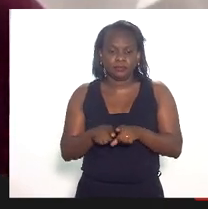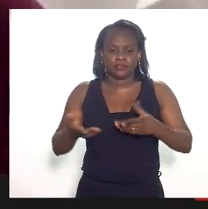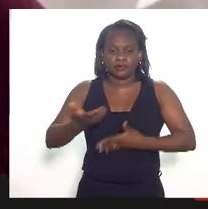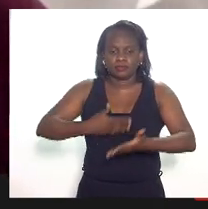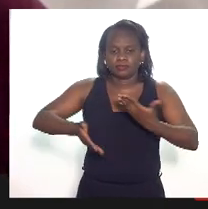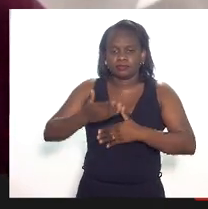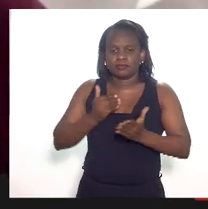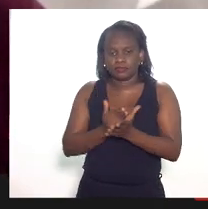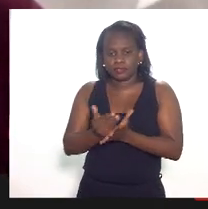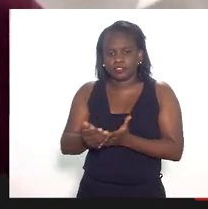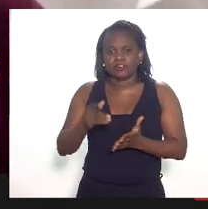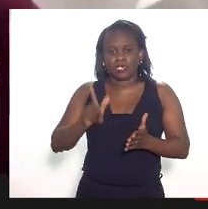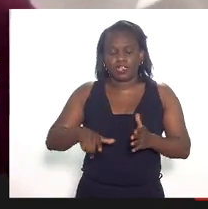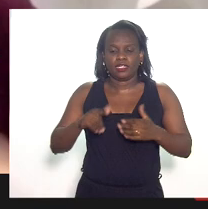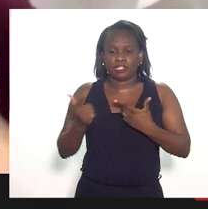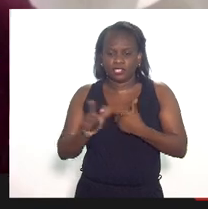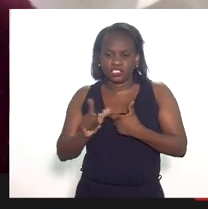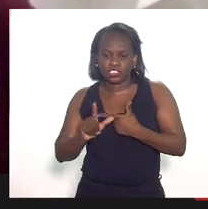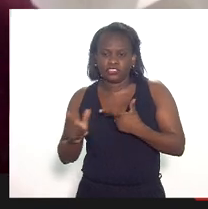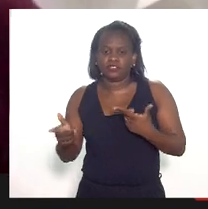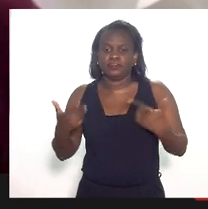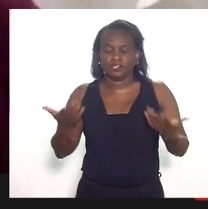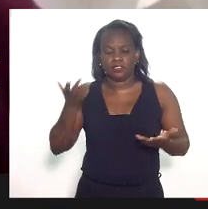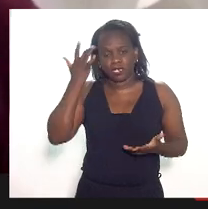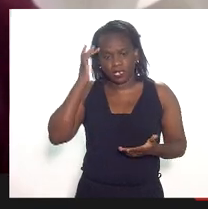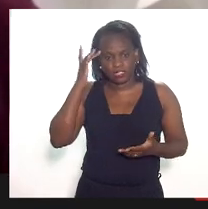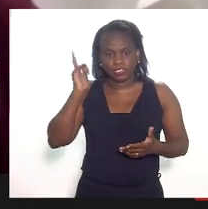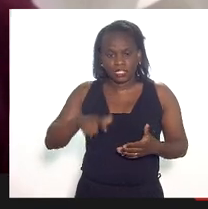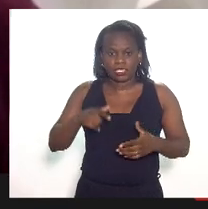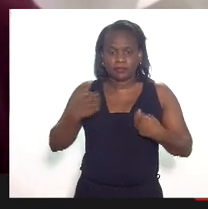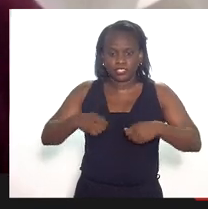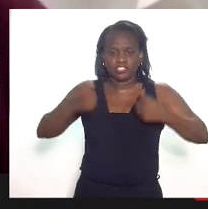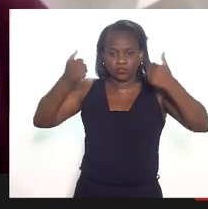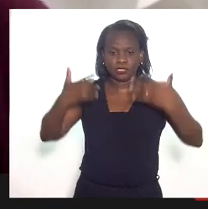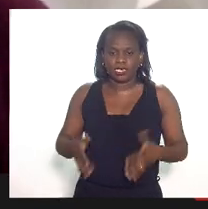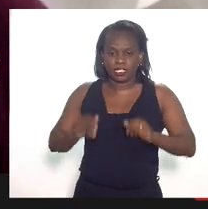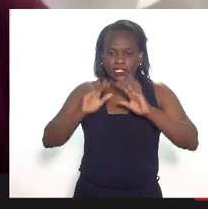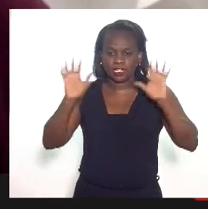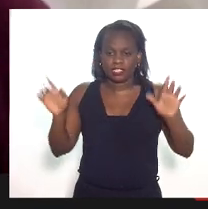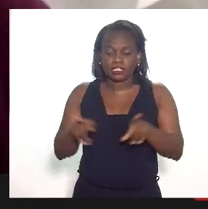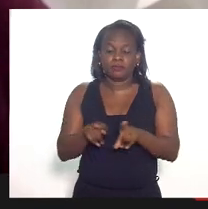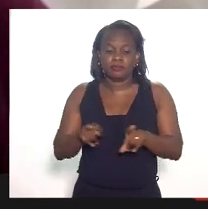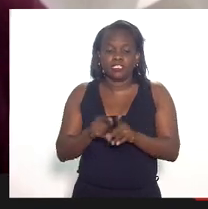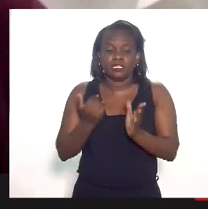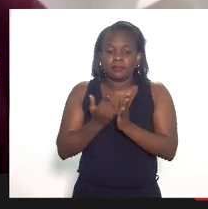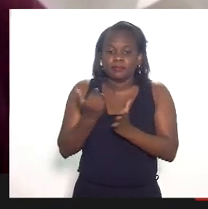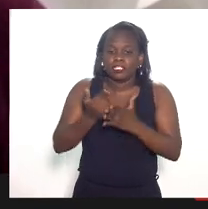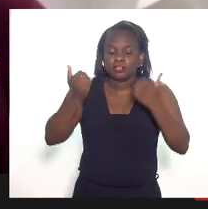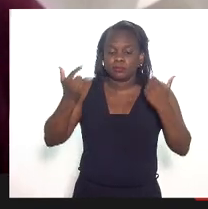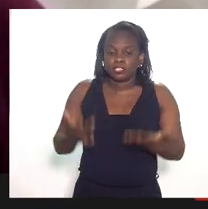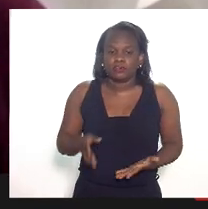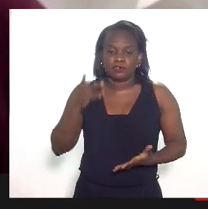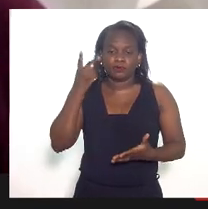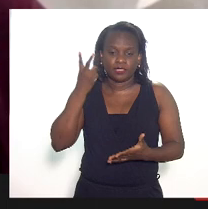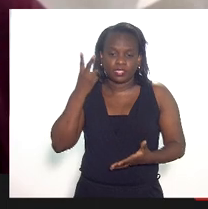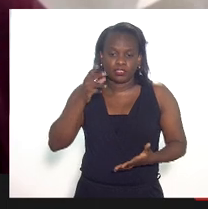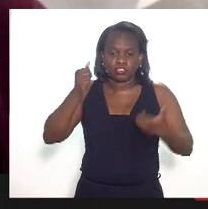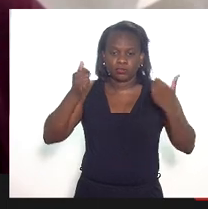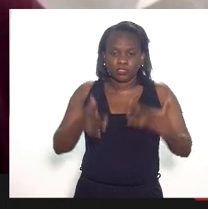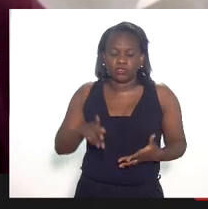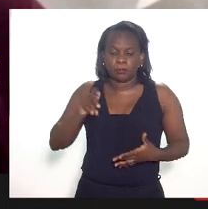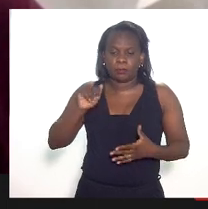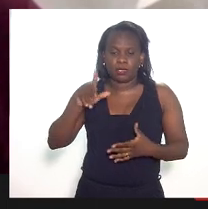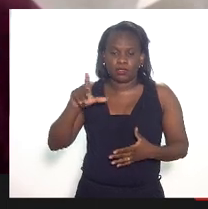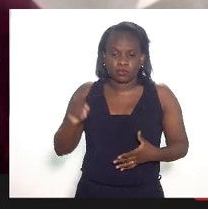interlocução começando pelo Legislativo. Acho que esse é um dado que a gente tem que destacar. Quero ressaltar a fala do vereador Paulo Pinheiro e